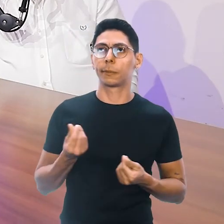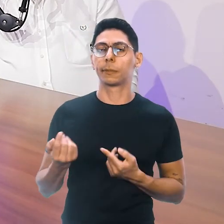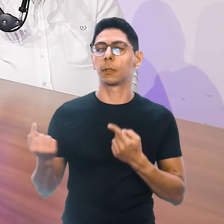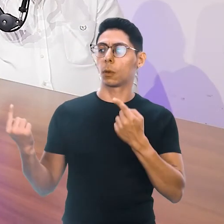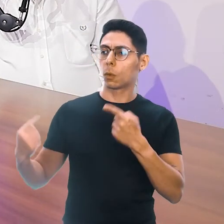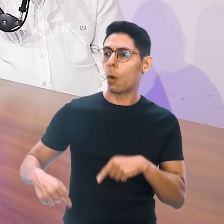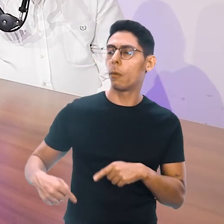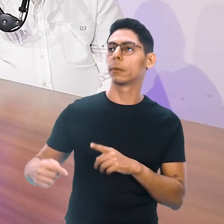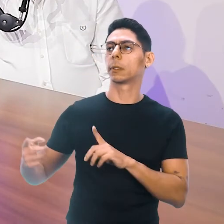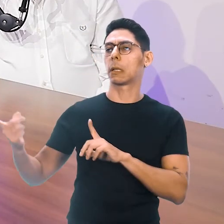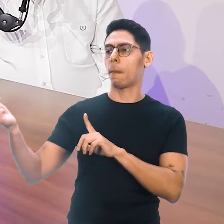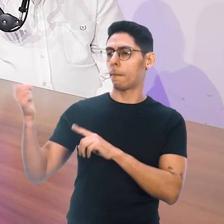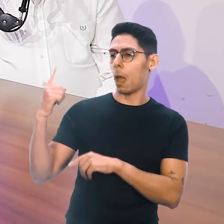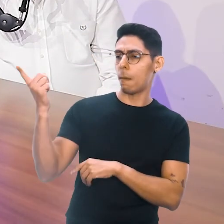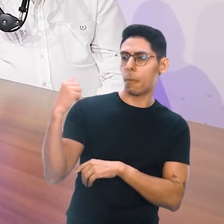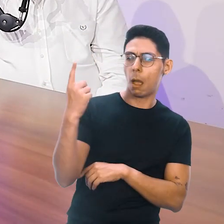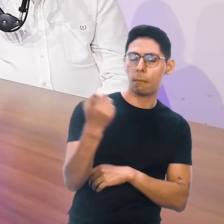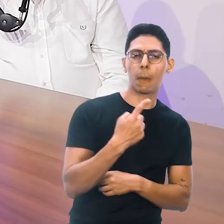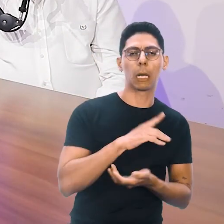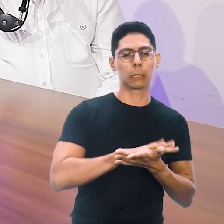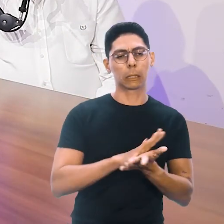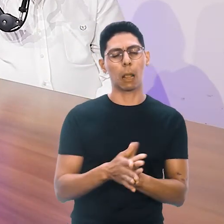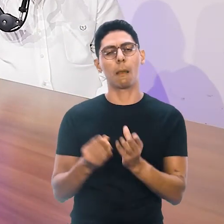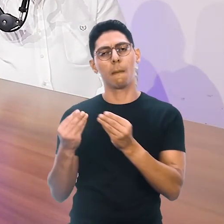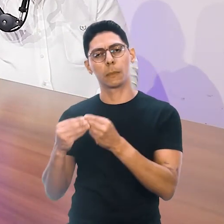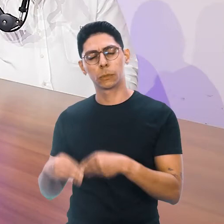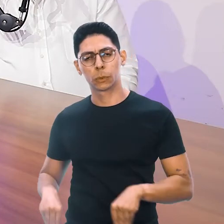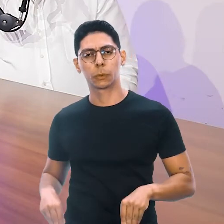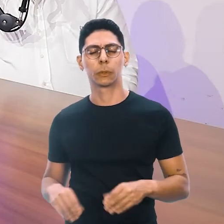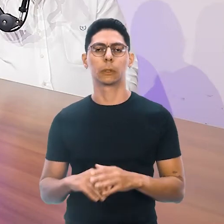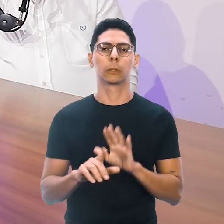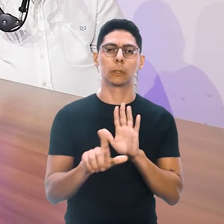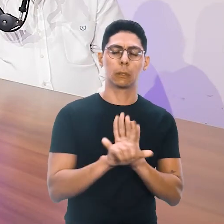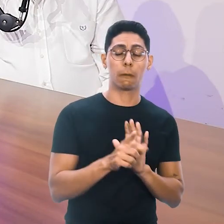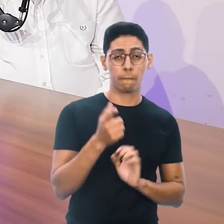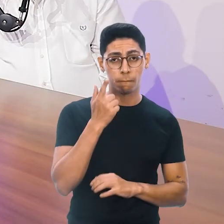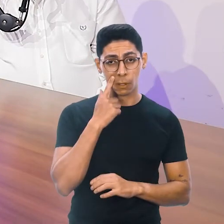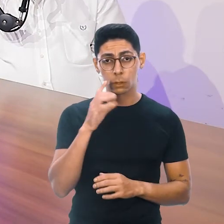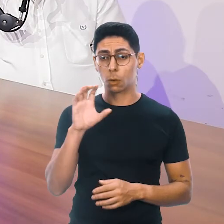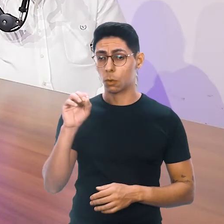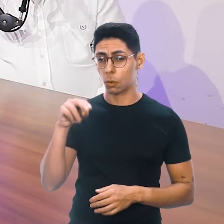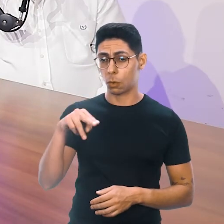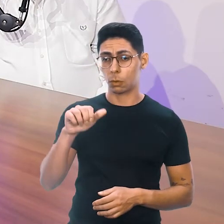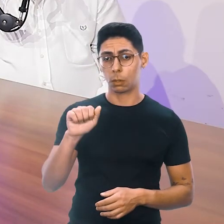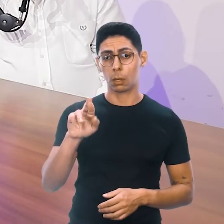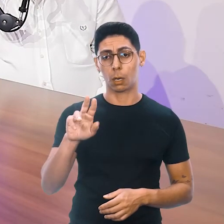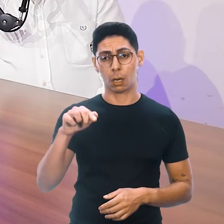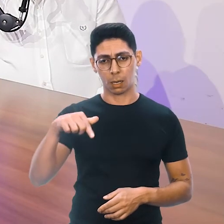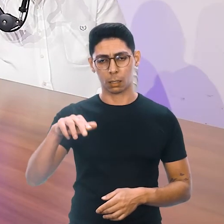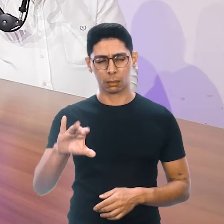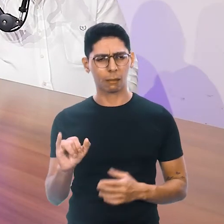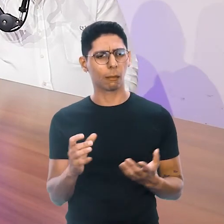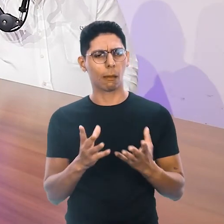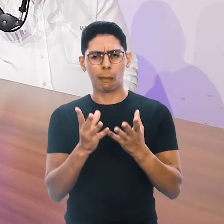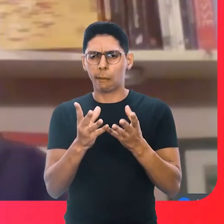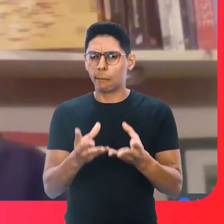sociais, infelizmente. Veja o que aconteceu com o CONAD, né, que foi aí solapado,